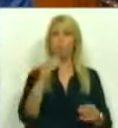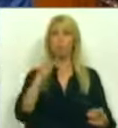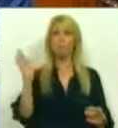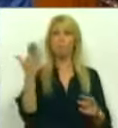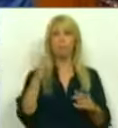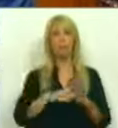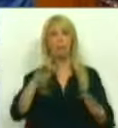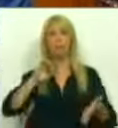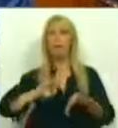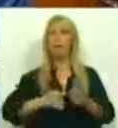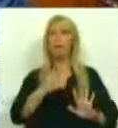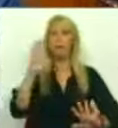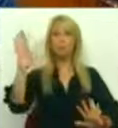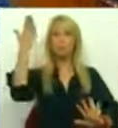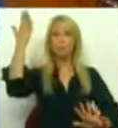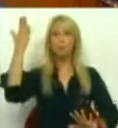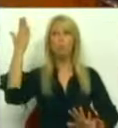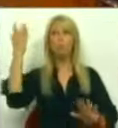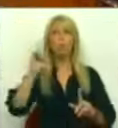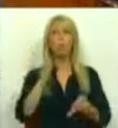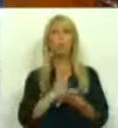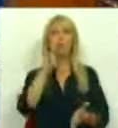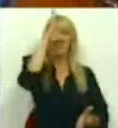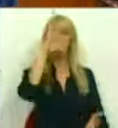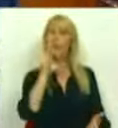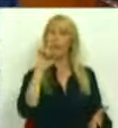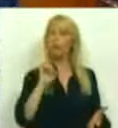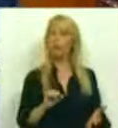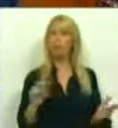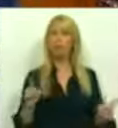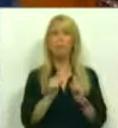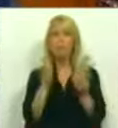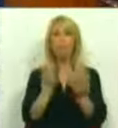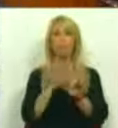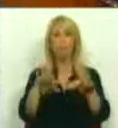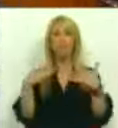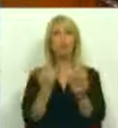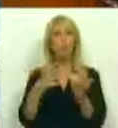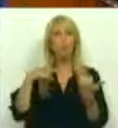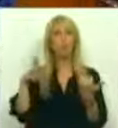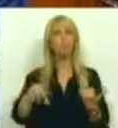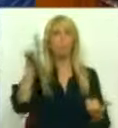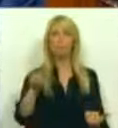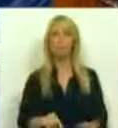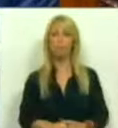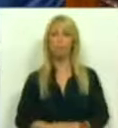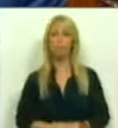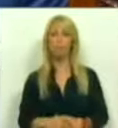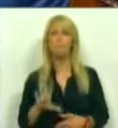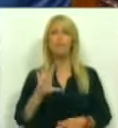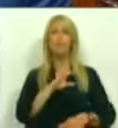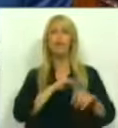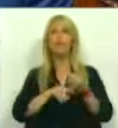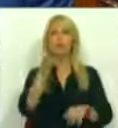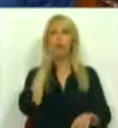um imperativo e uma prioridade não só para o Governo, mas para toda a sociedade portuguesa. Mas, senhores